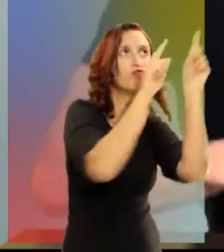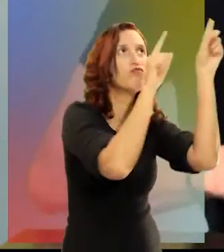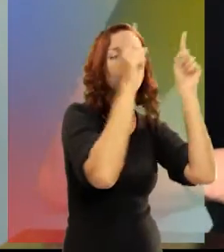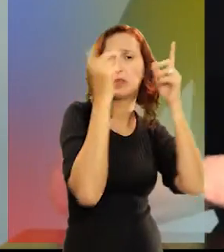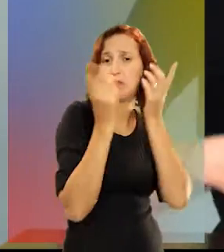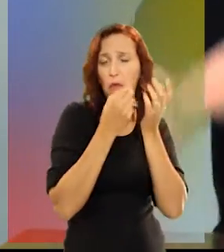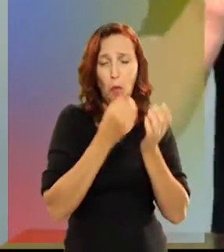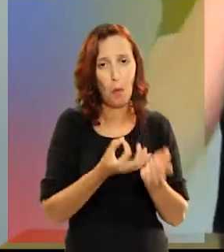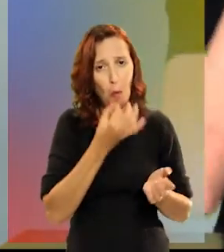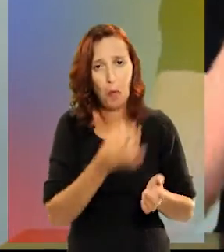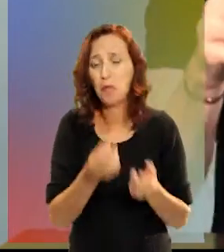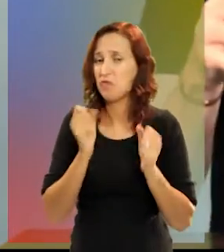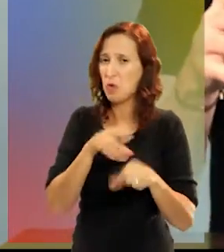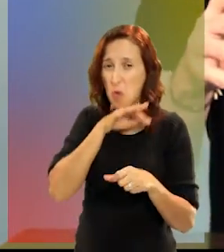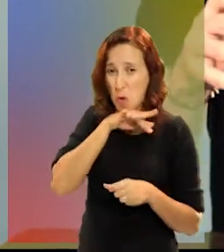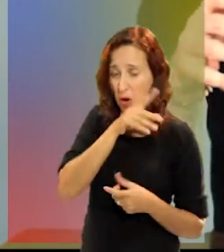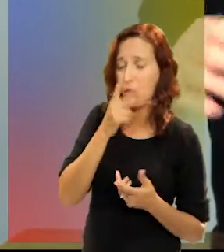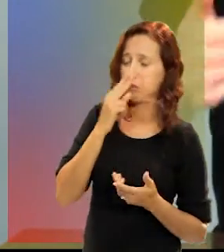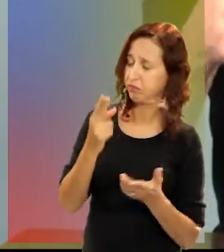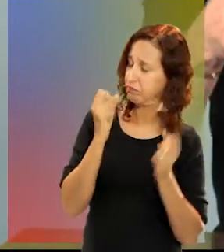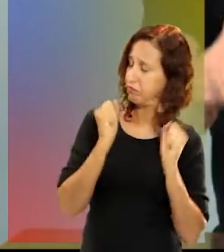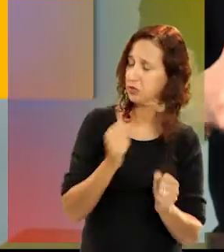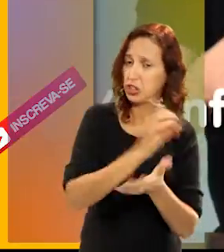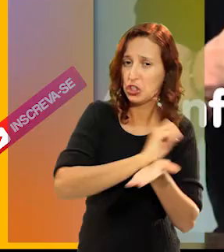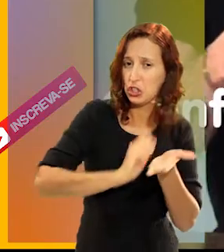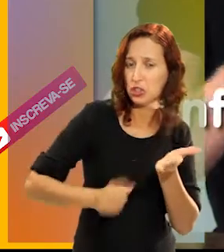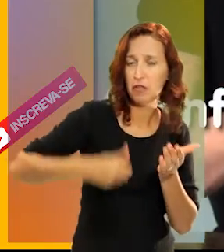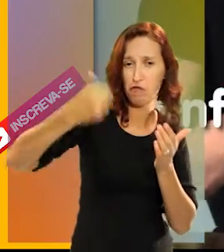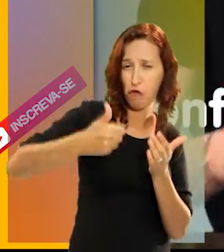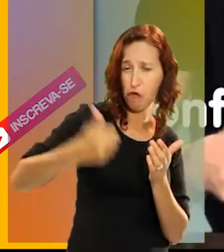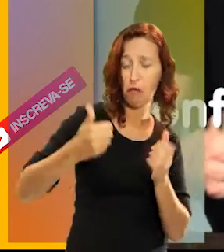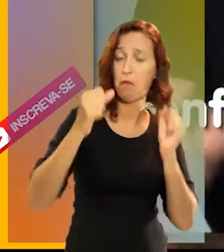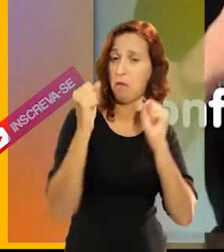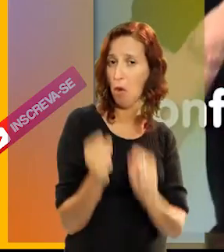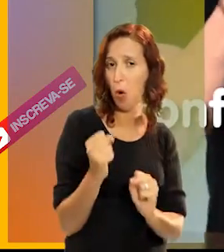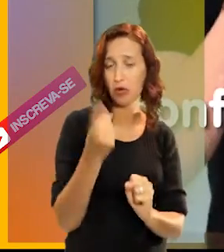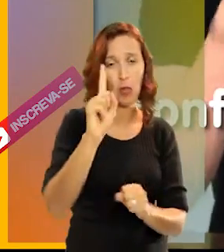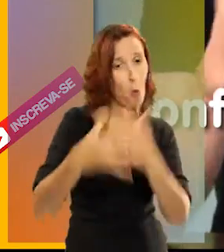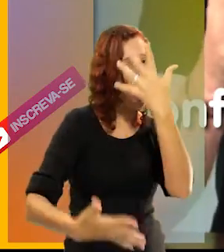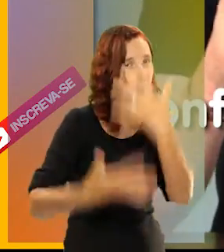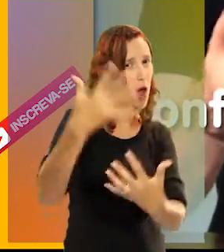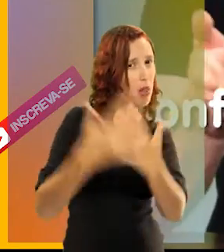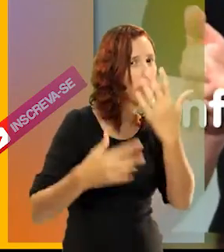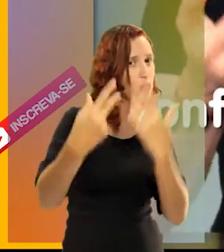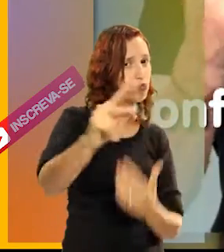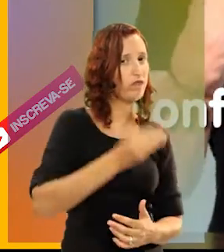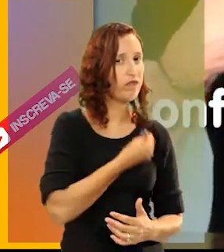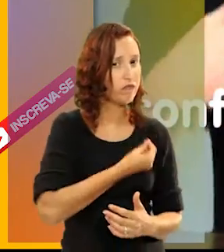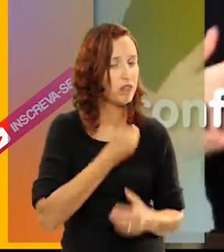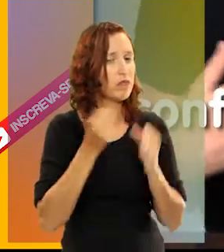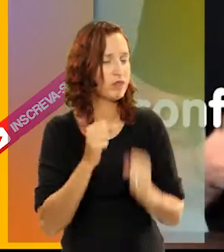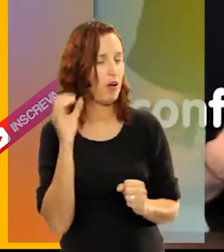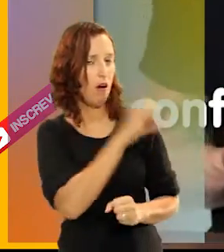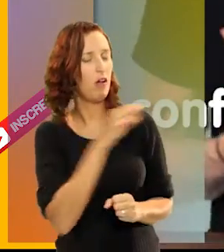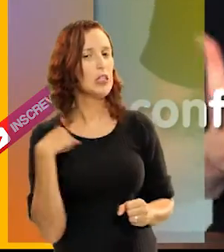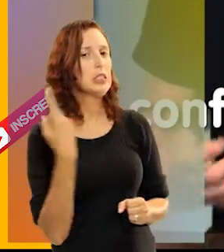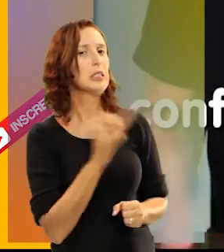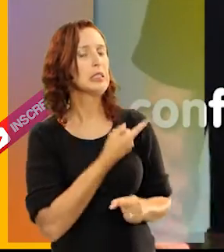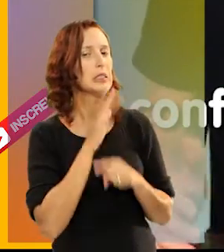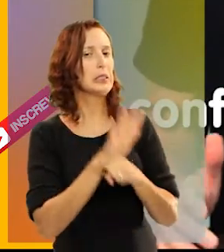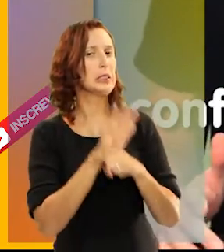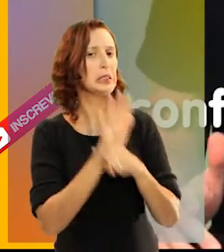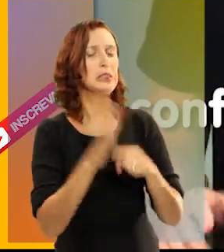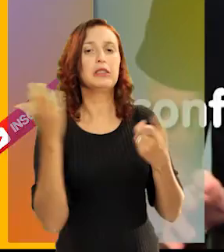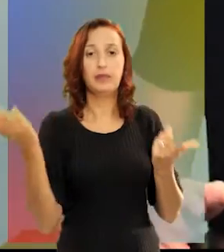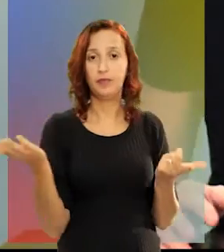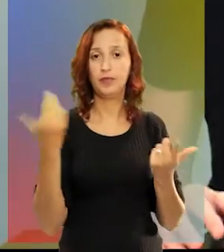você discorda, achou ruim, também deixa nos comentários. Dá aquele likezinho, aquele joinha. Não te atrapalha em nada, é muito rápido. Pra nós, ajuda pra caramba esse